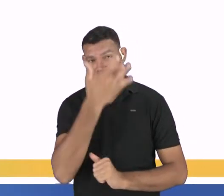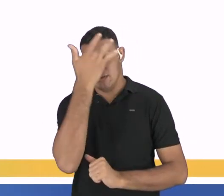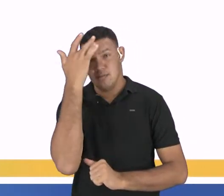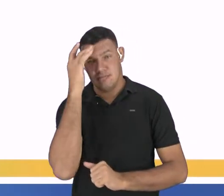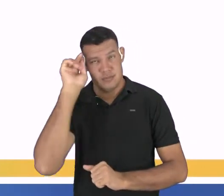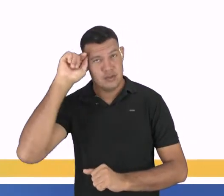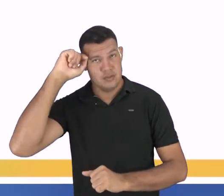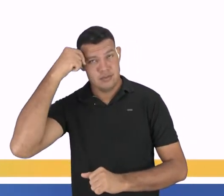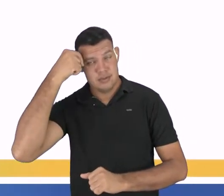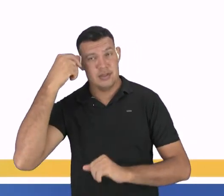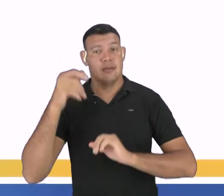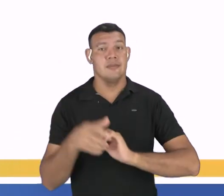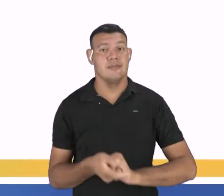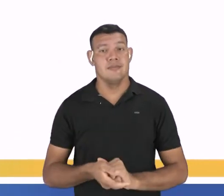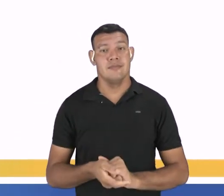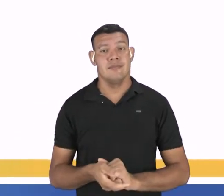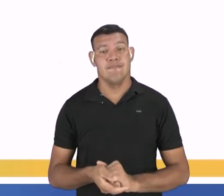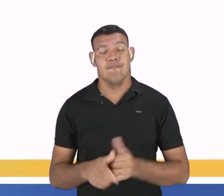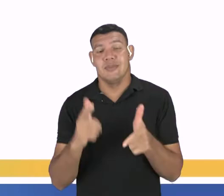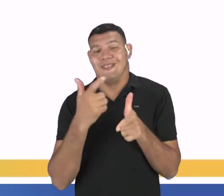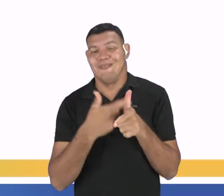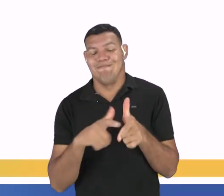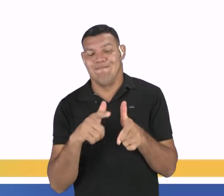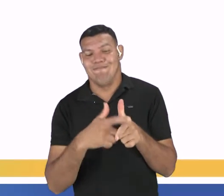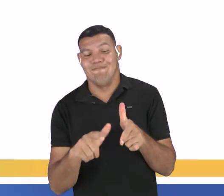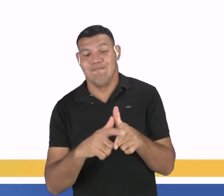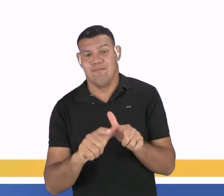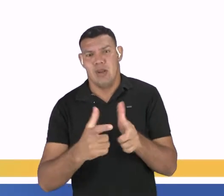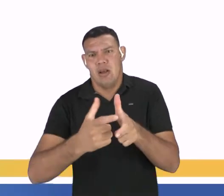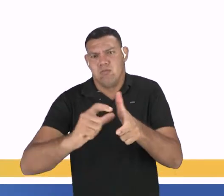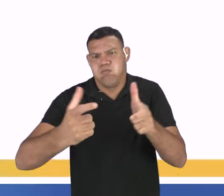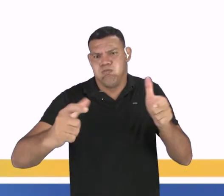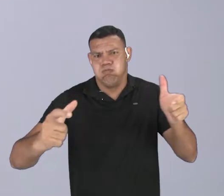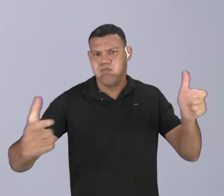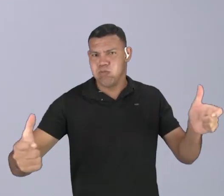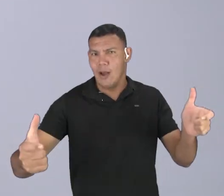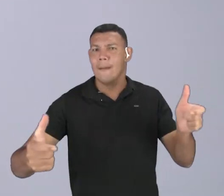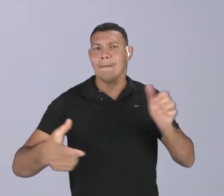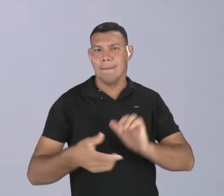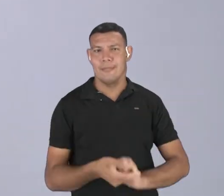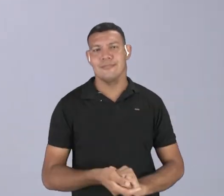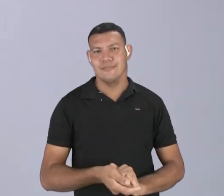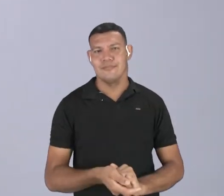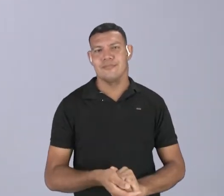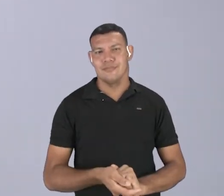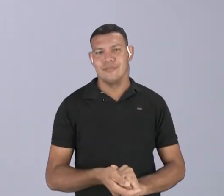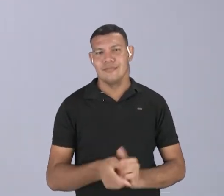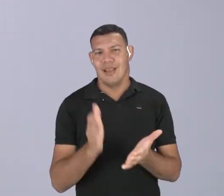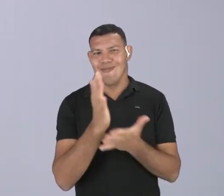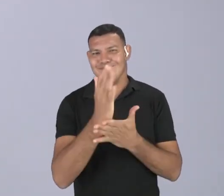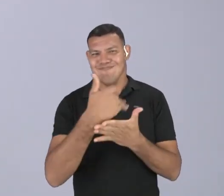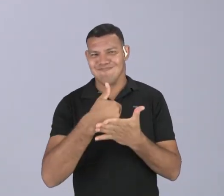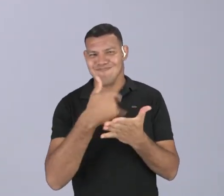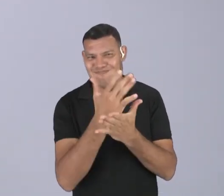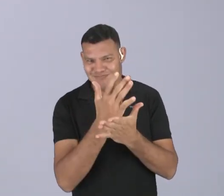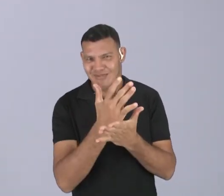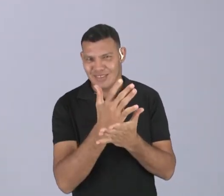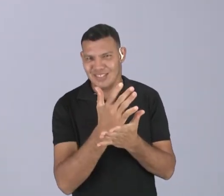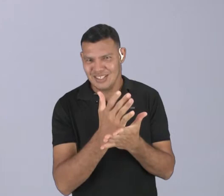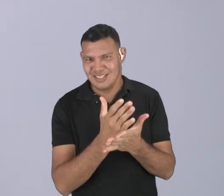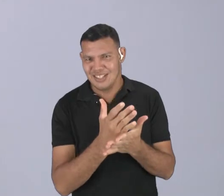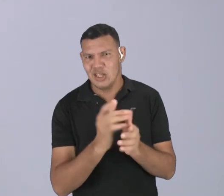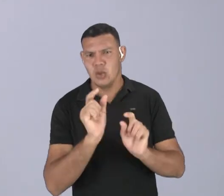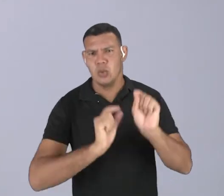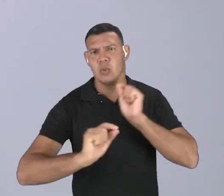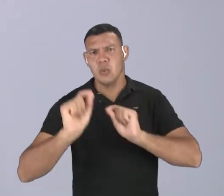africano. Isso vai gerar uma problemática muito grande, porque essas divisões não foram feitas